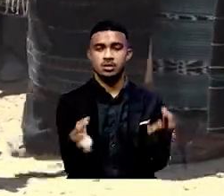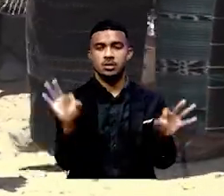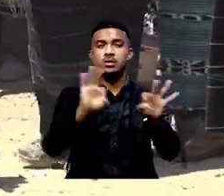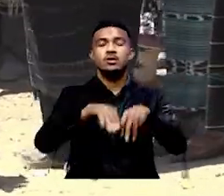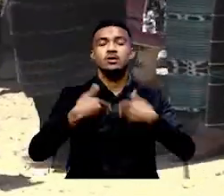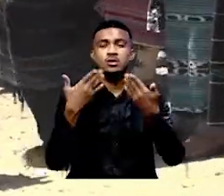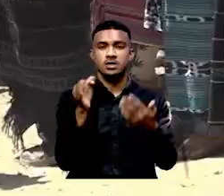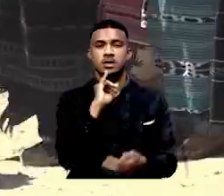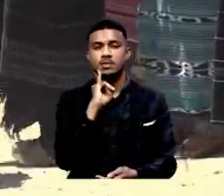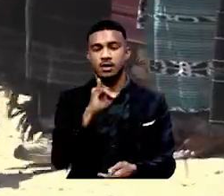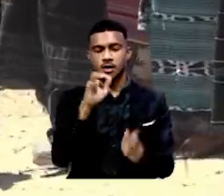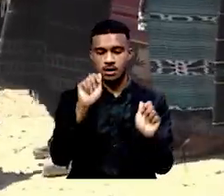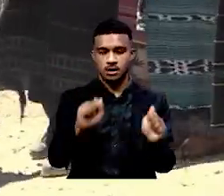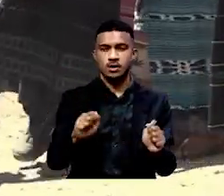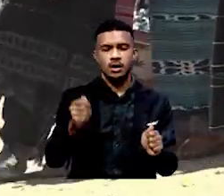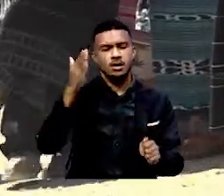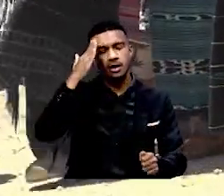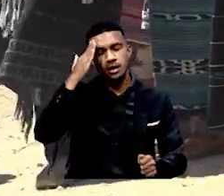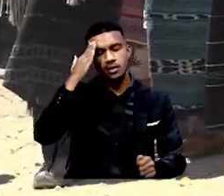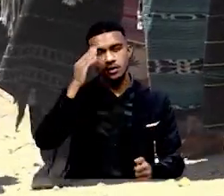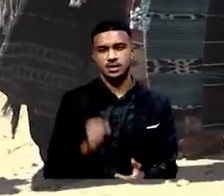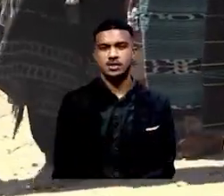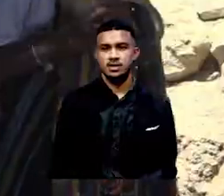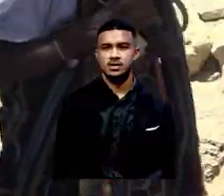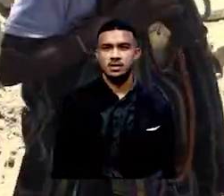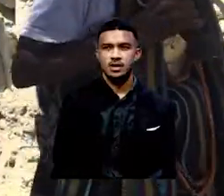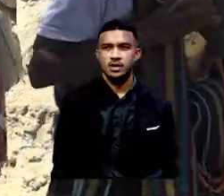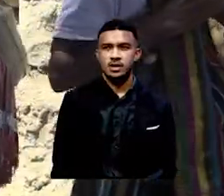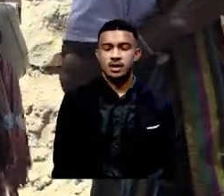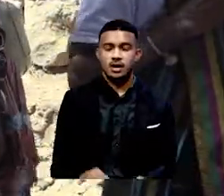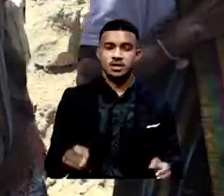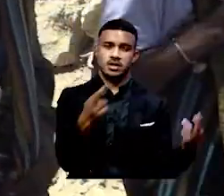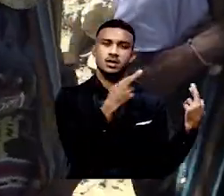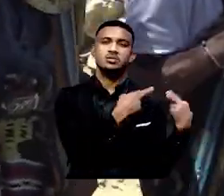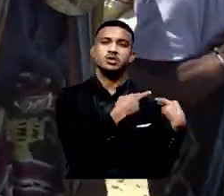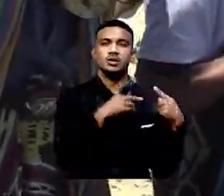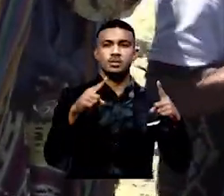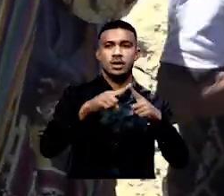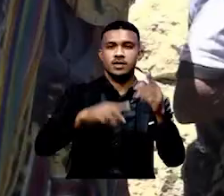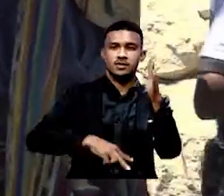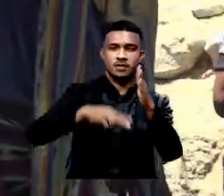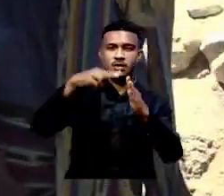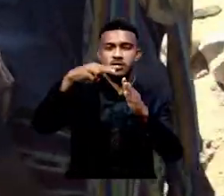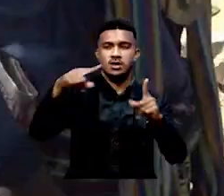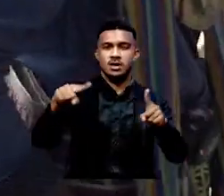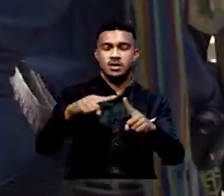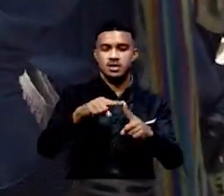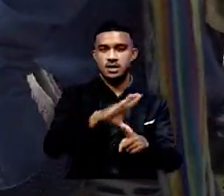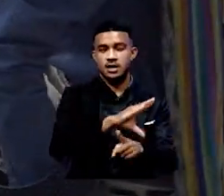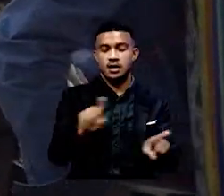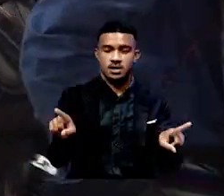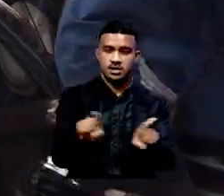ka atu reconhece atu preserva, hanesan ia tet, preserva e valoriza. Também dentro do Estado, o uso do